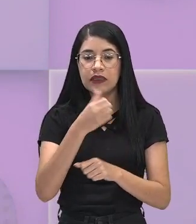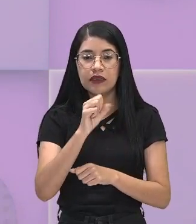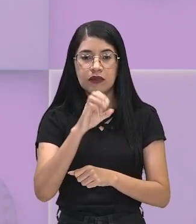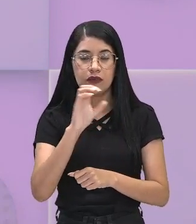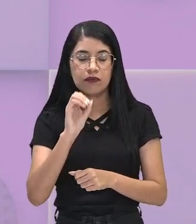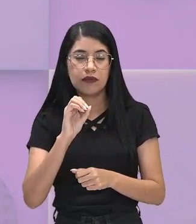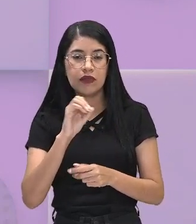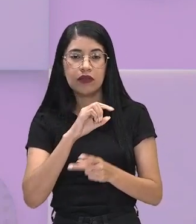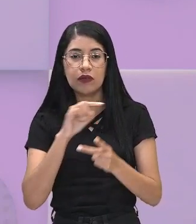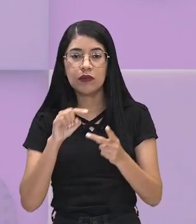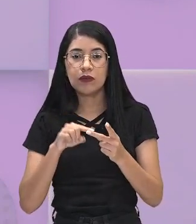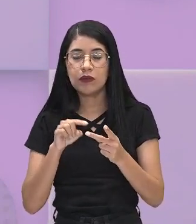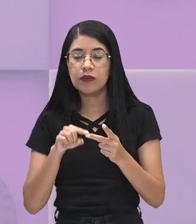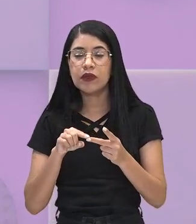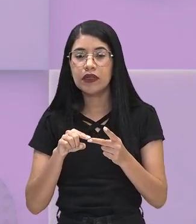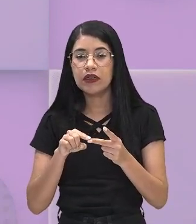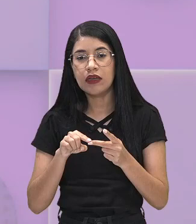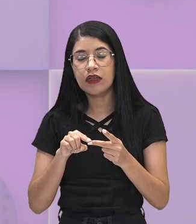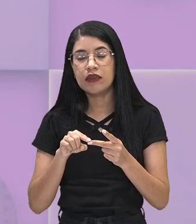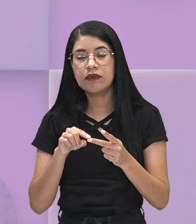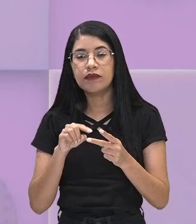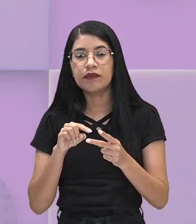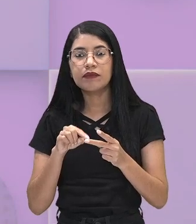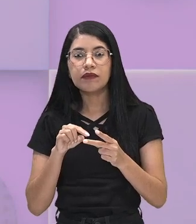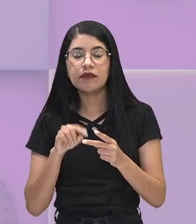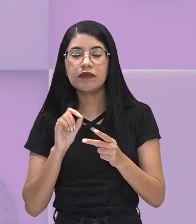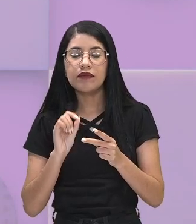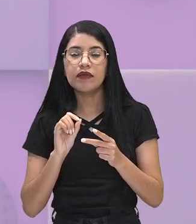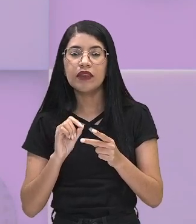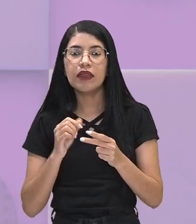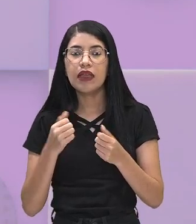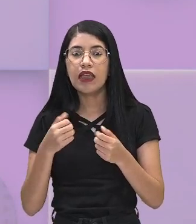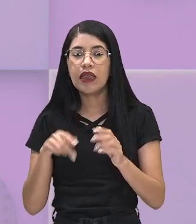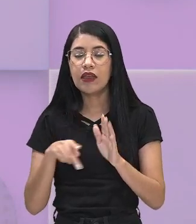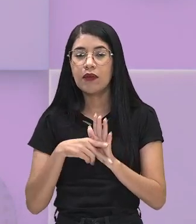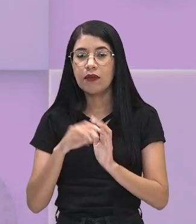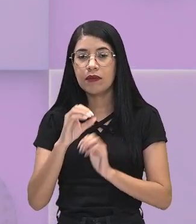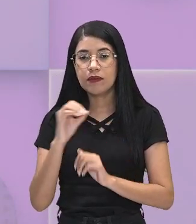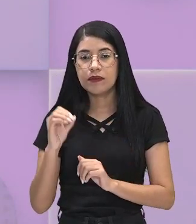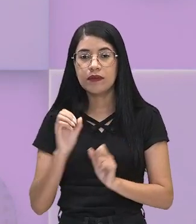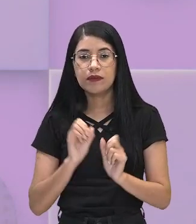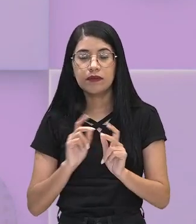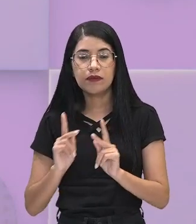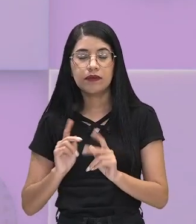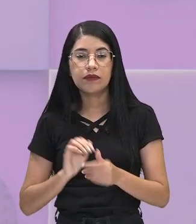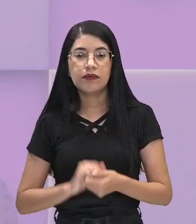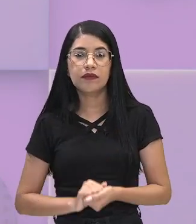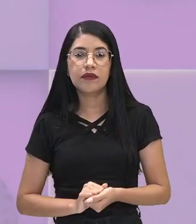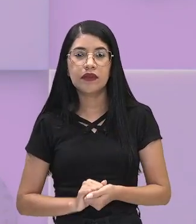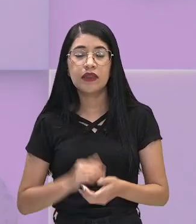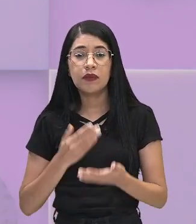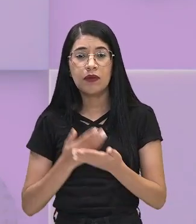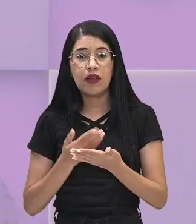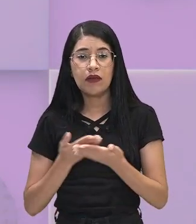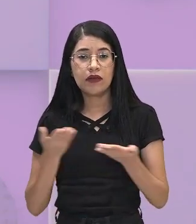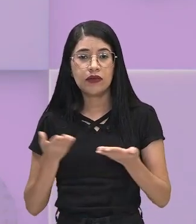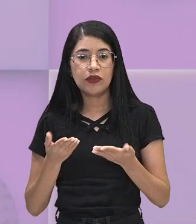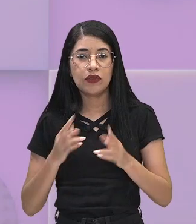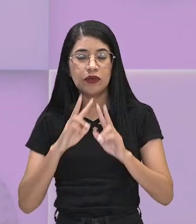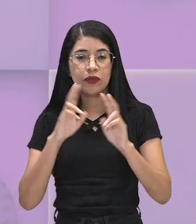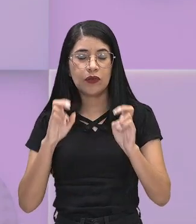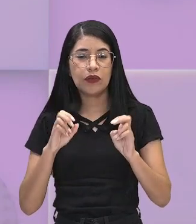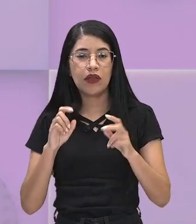180 graus. Quando eles são alternos, tem que ser igual a zero. Tudo bem? Então, essa foi a nossa aula